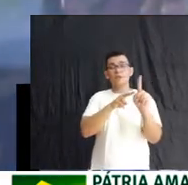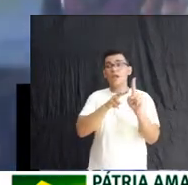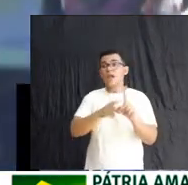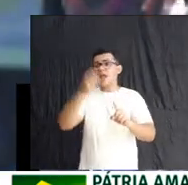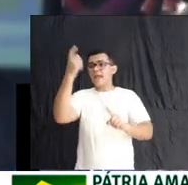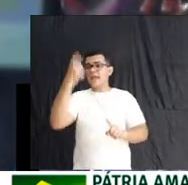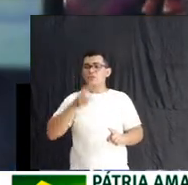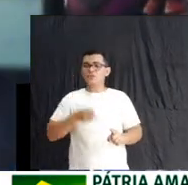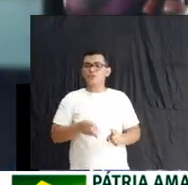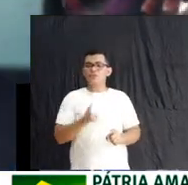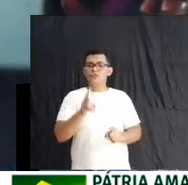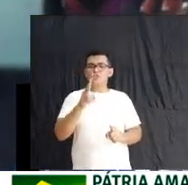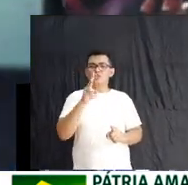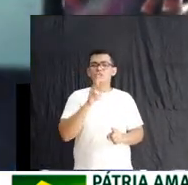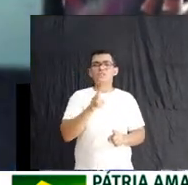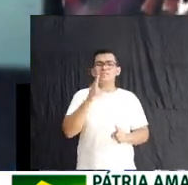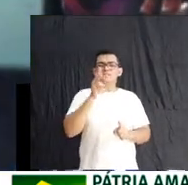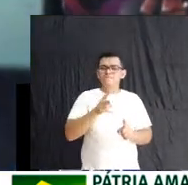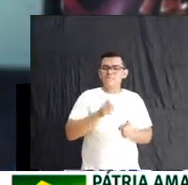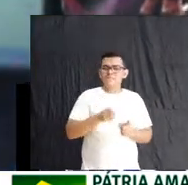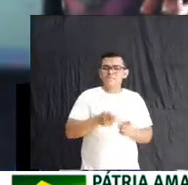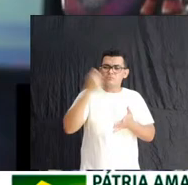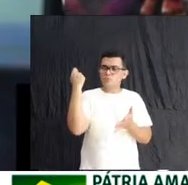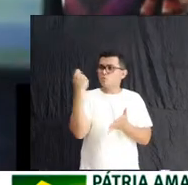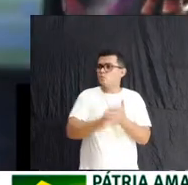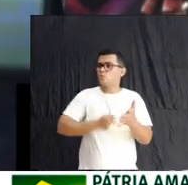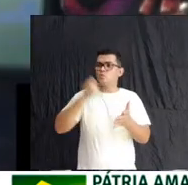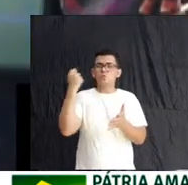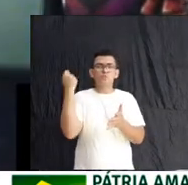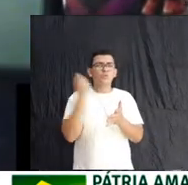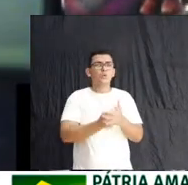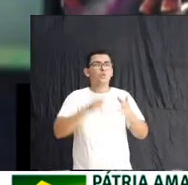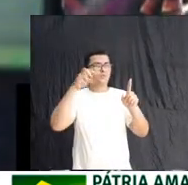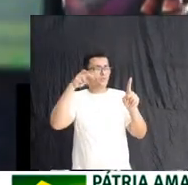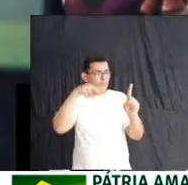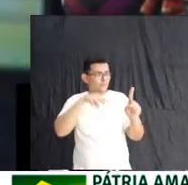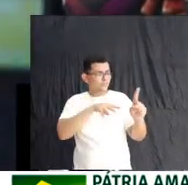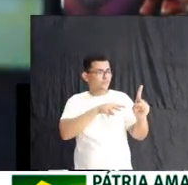Eu não me canso de olhar,